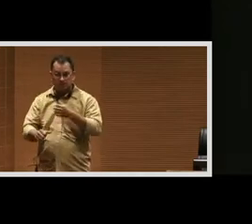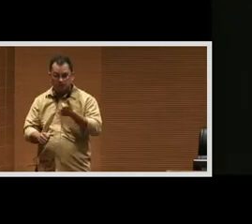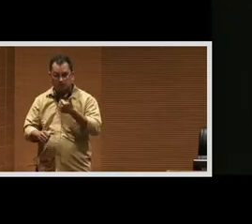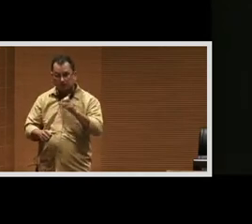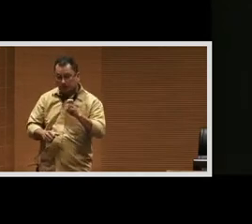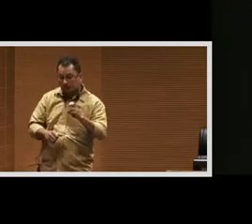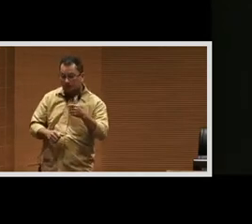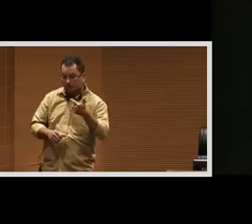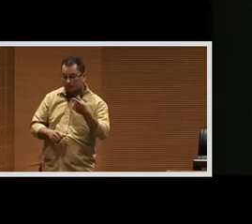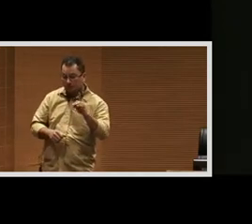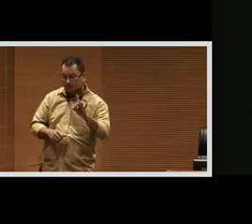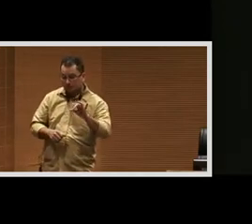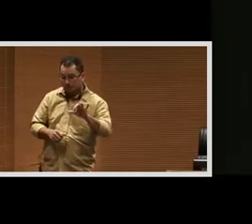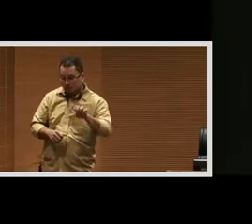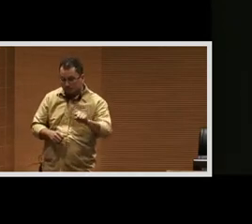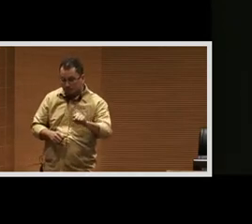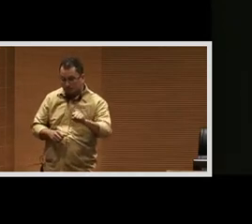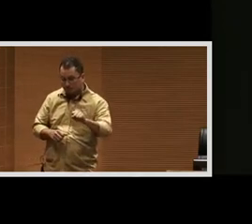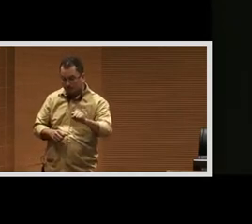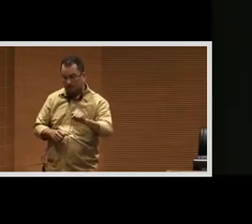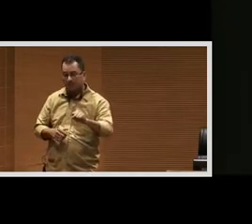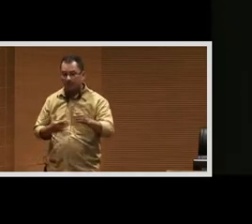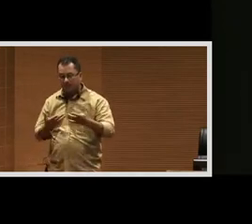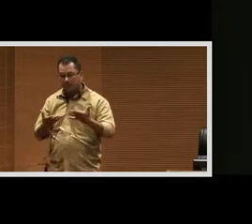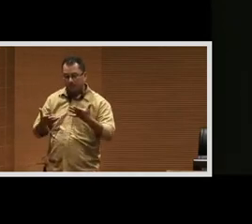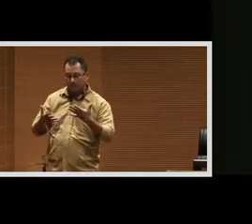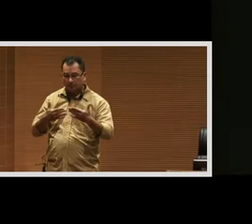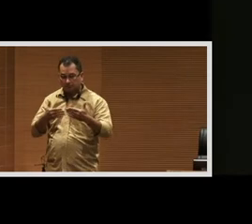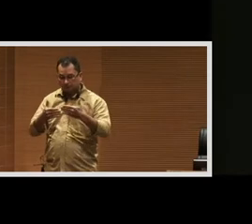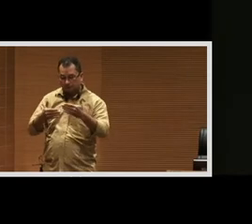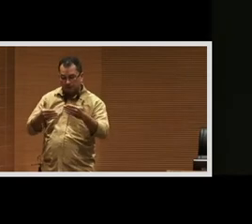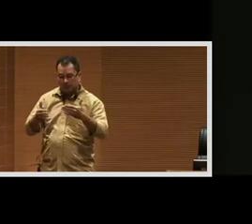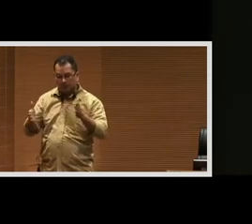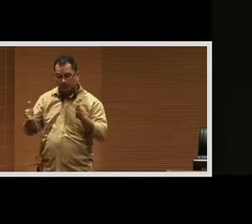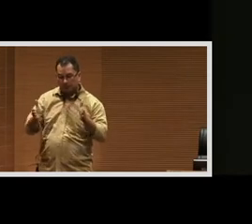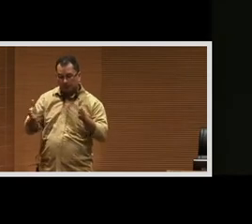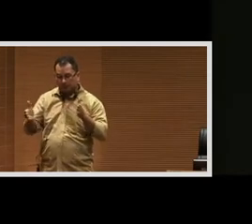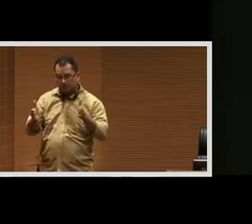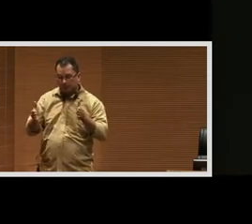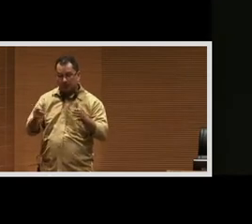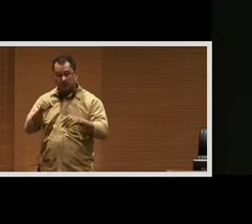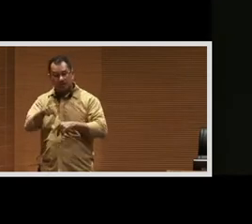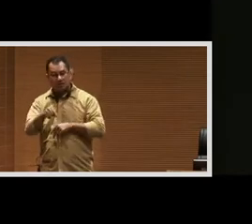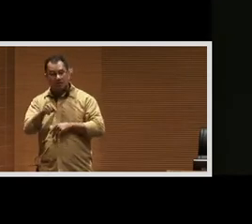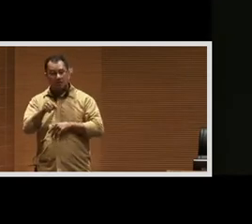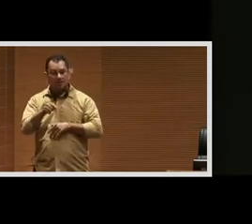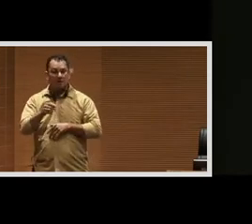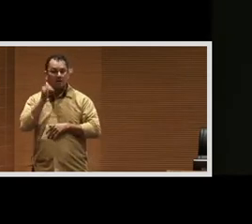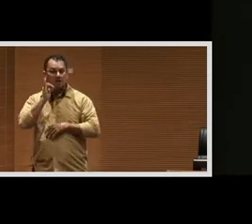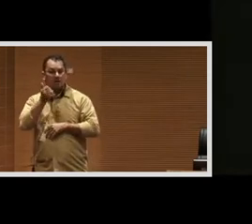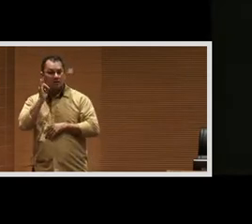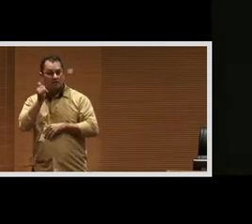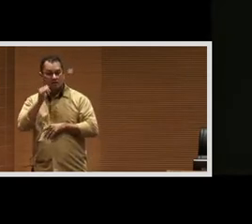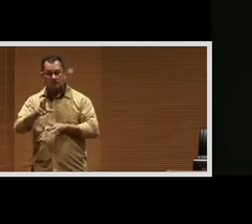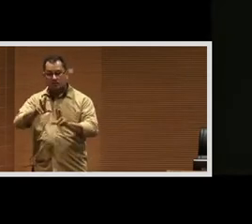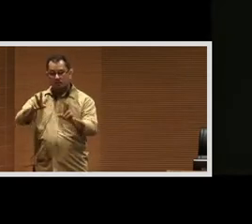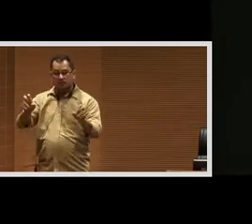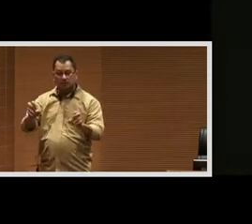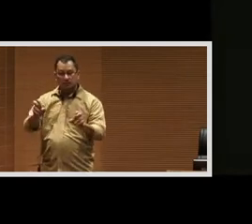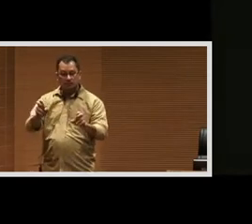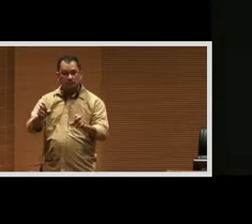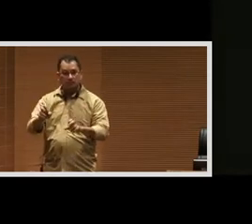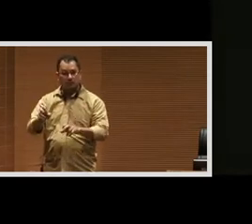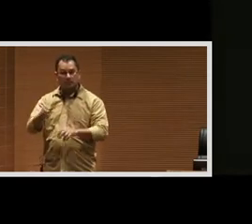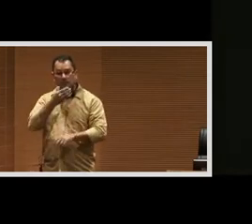né? E ela descrevia, o relato dela sobre o Miguel é emocionante, porque são